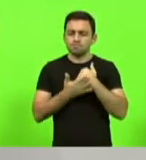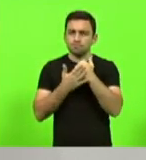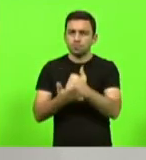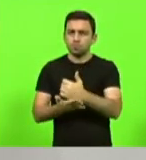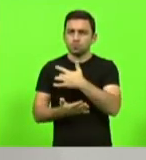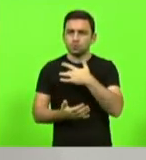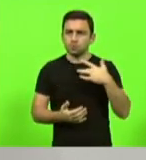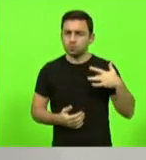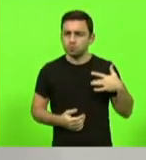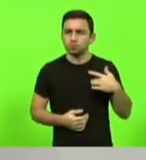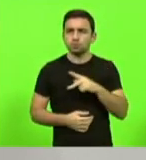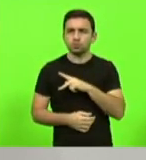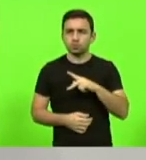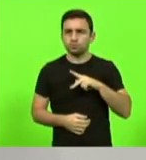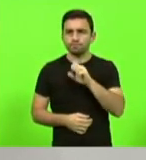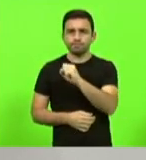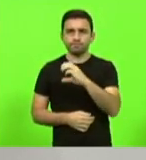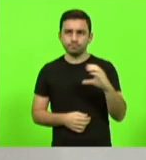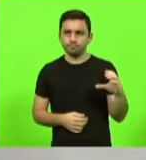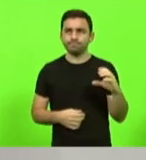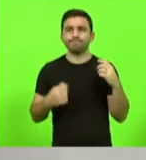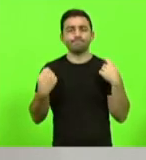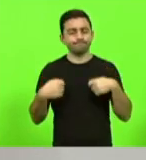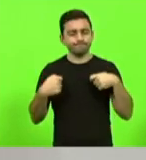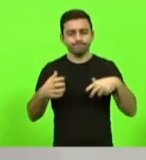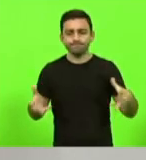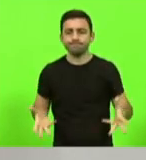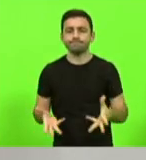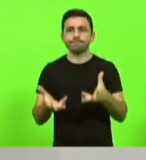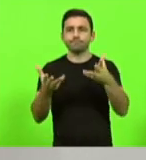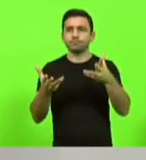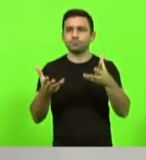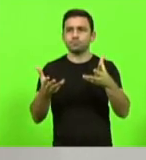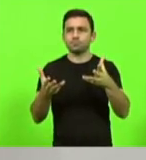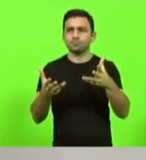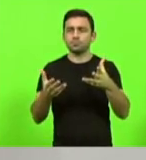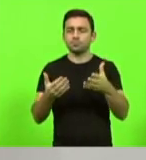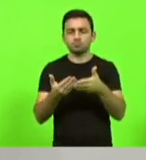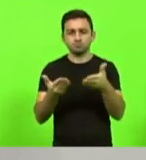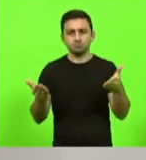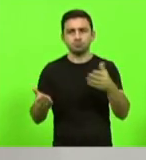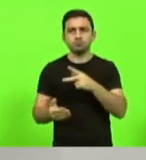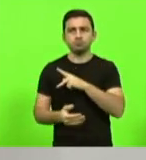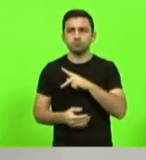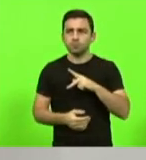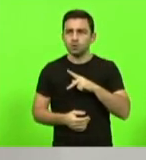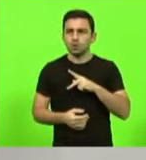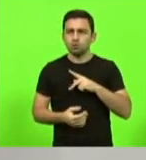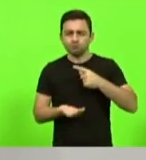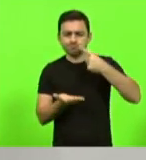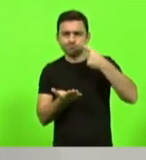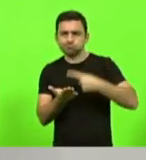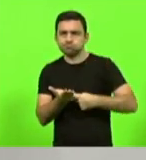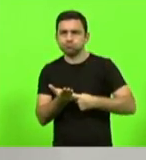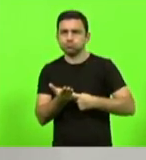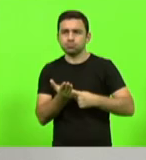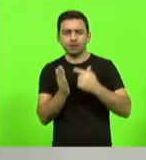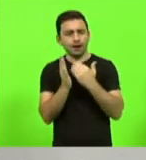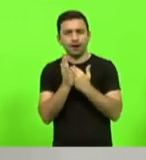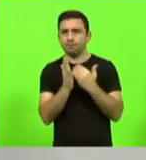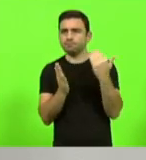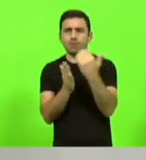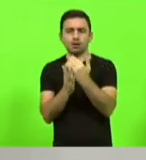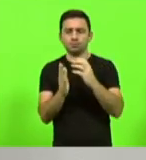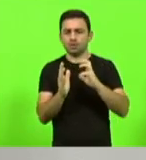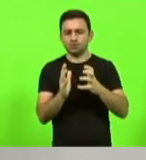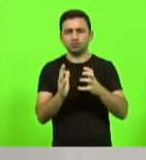pública catarinense. É preciso enaltecer o verdadeiro espírito público, o compromisso suprapartidário no que diz respeito